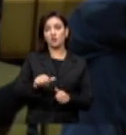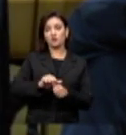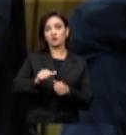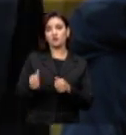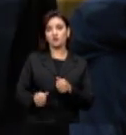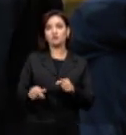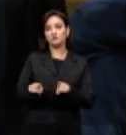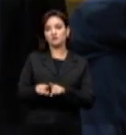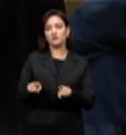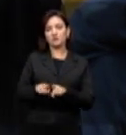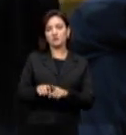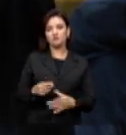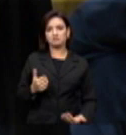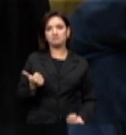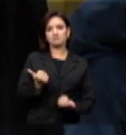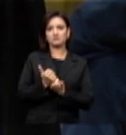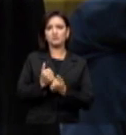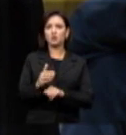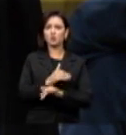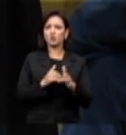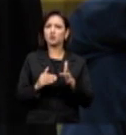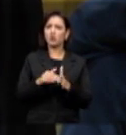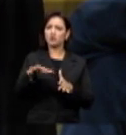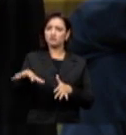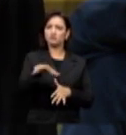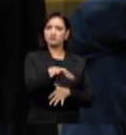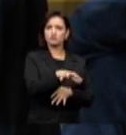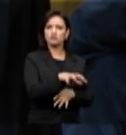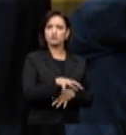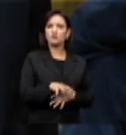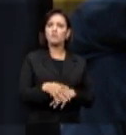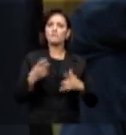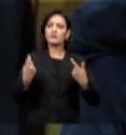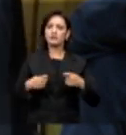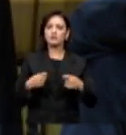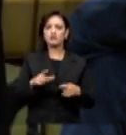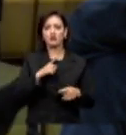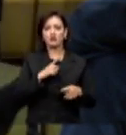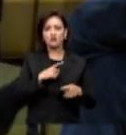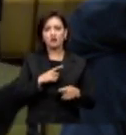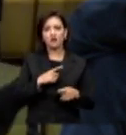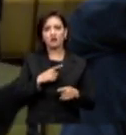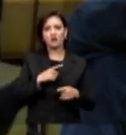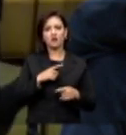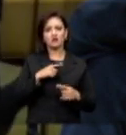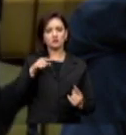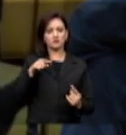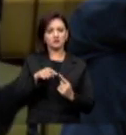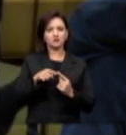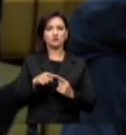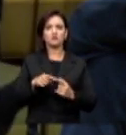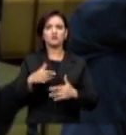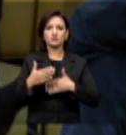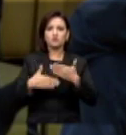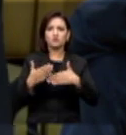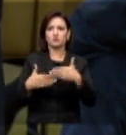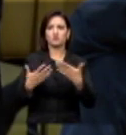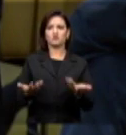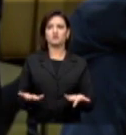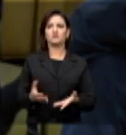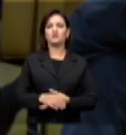Acho que todas as instituições estão propensas e devem ter esse espírito de construção e de